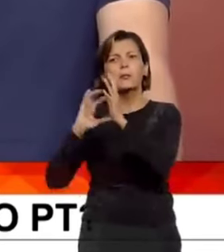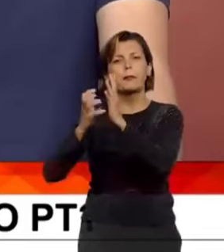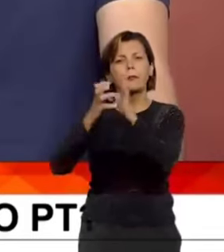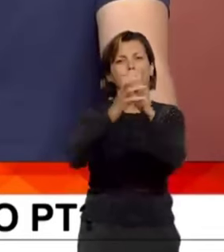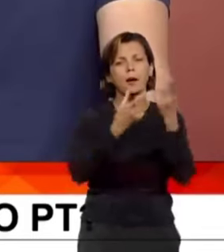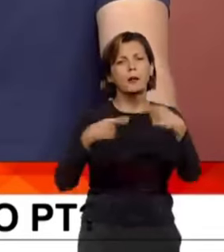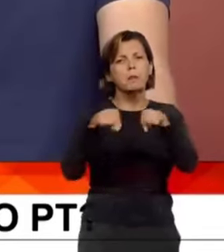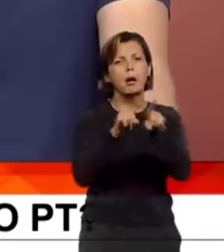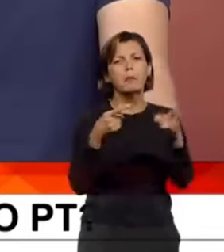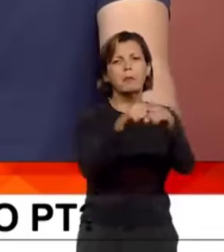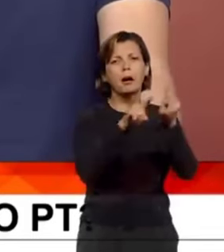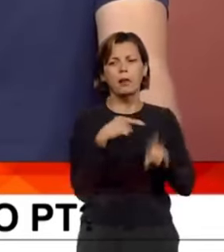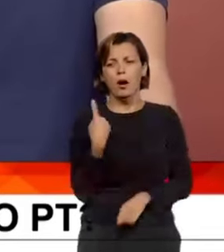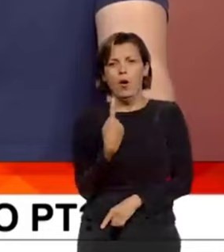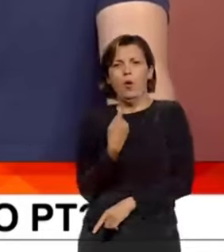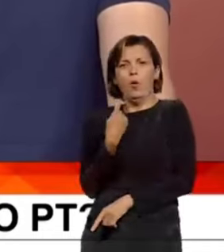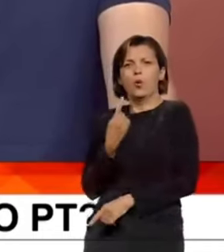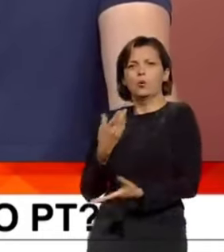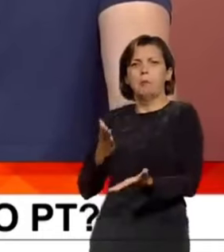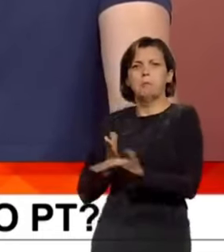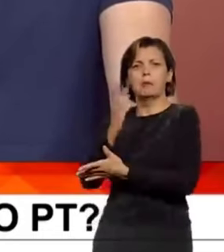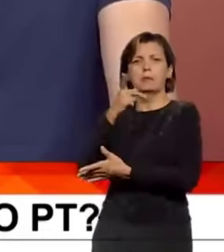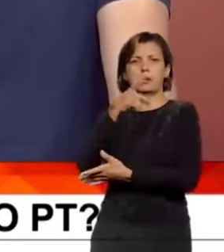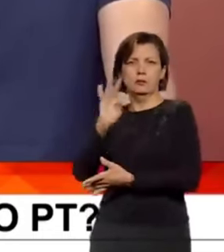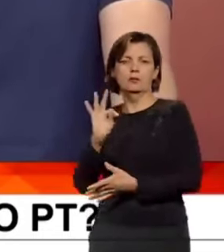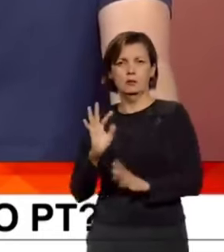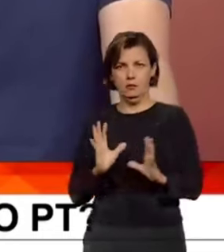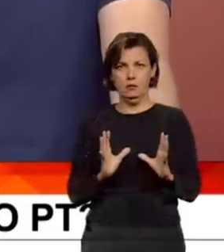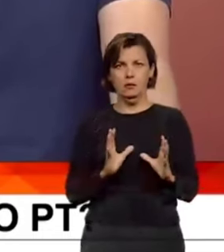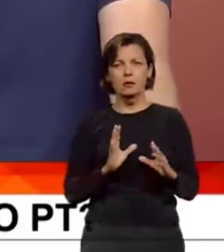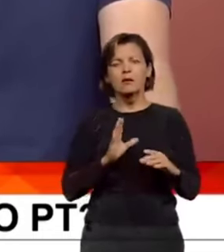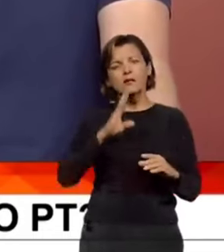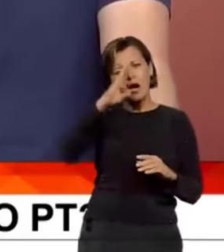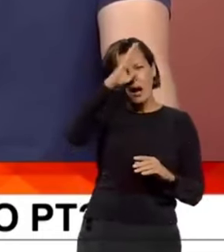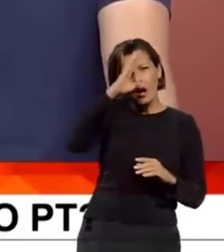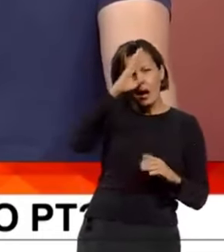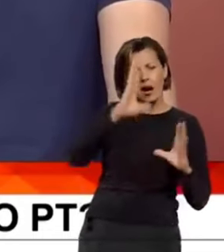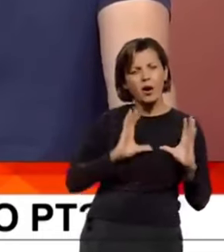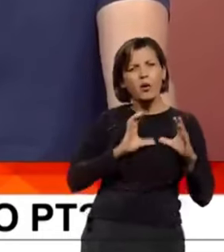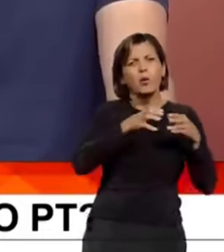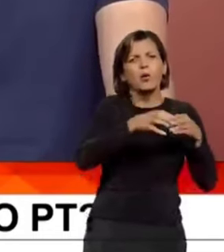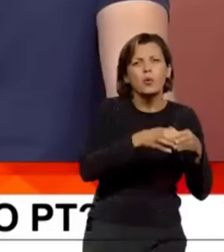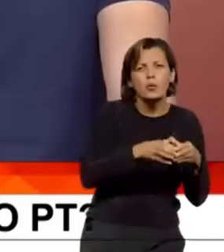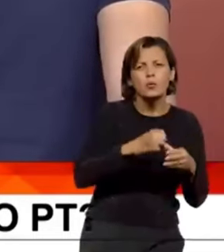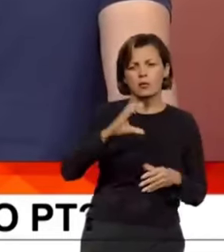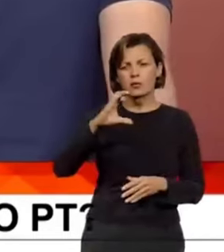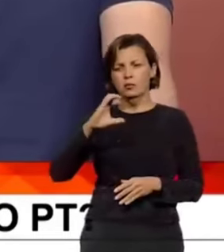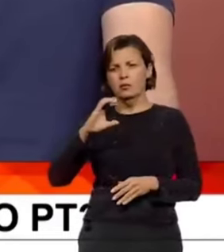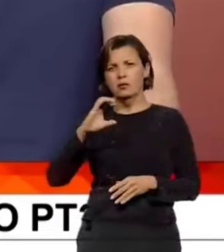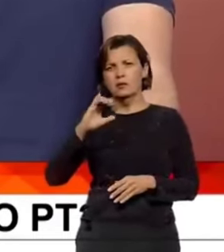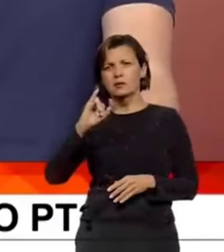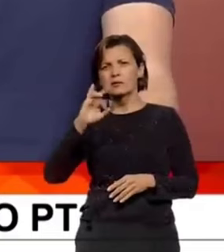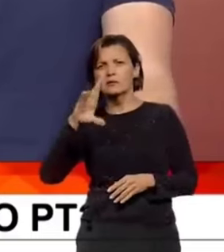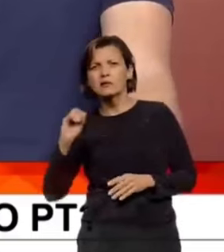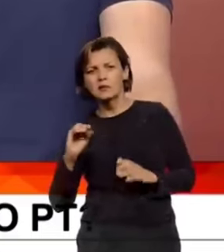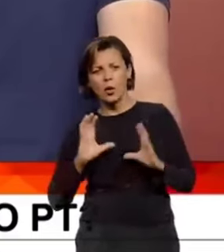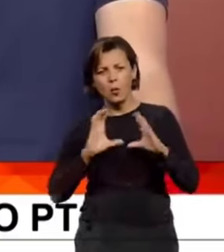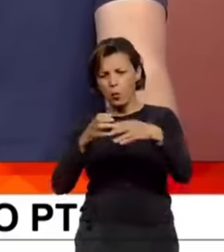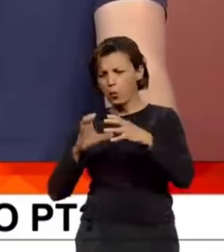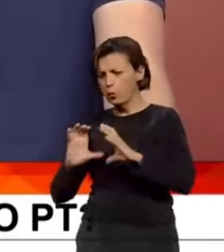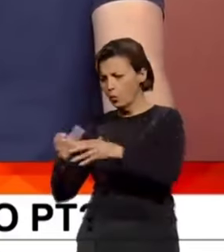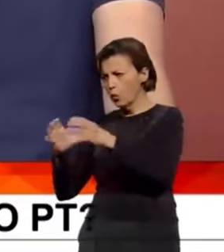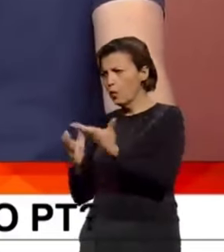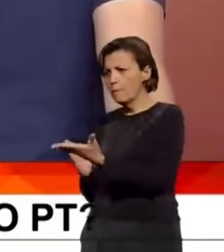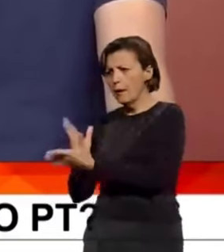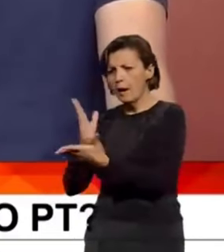Brasil ver realmente pessoas que têm capacidade não só o PT mas o bolsonaro e Companhia quem é politiqueiro Ciro Gomes essa turma